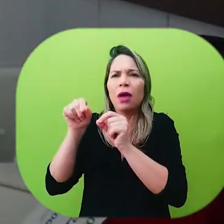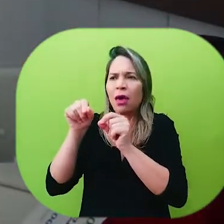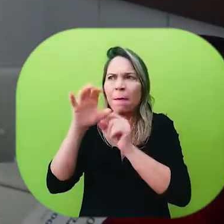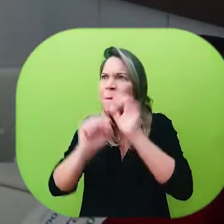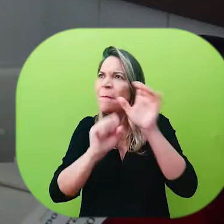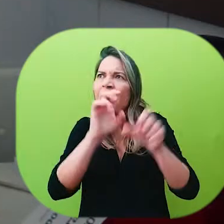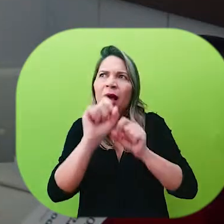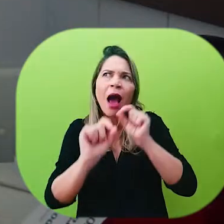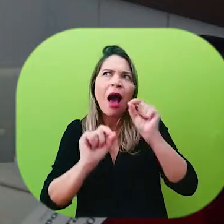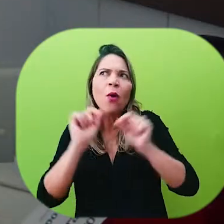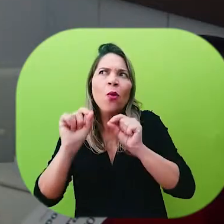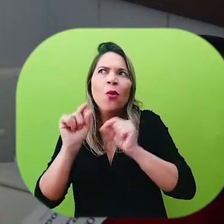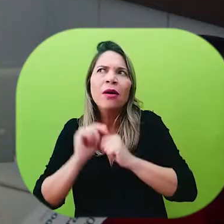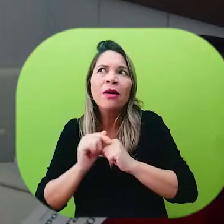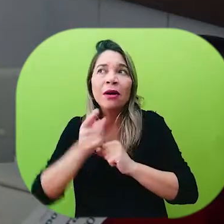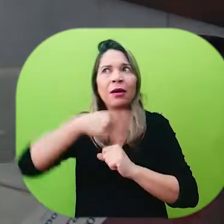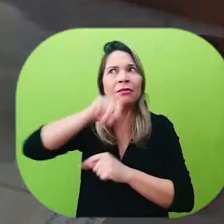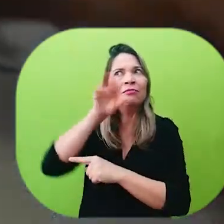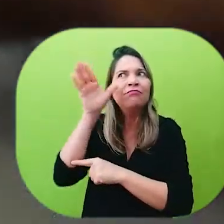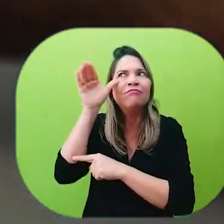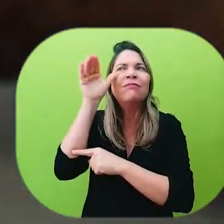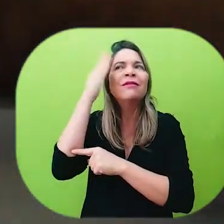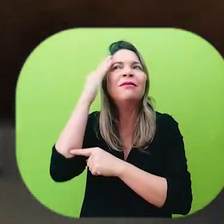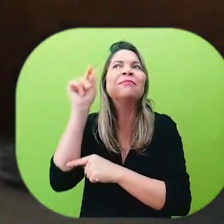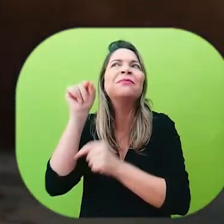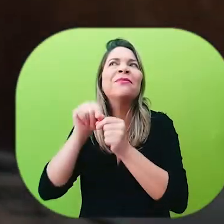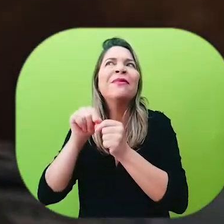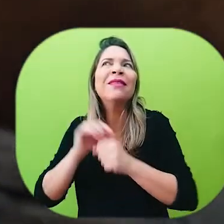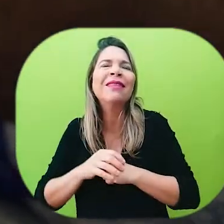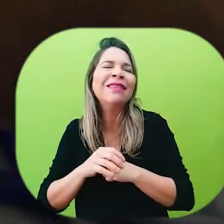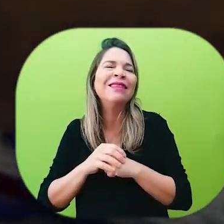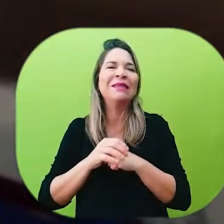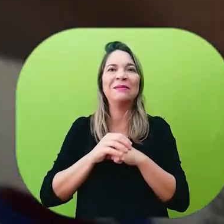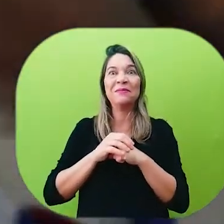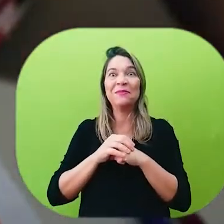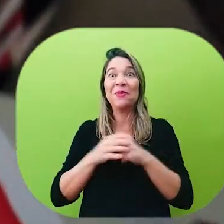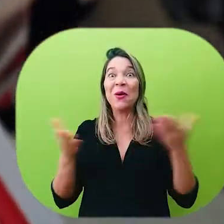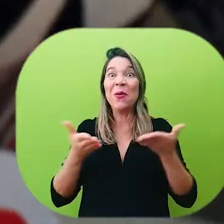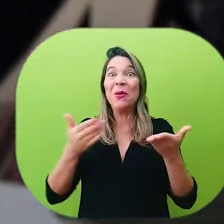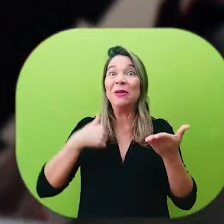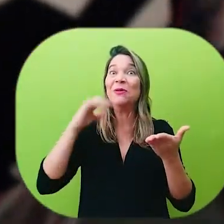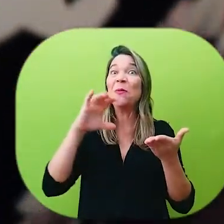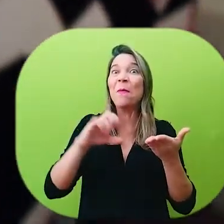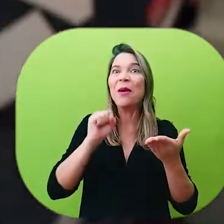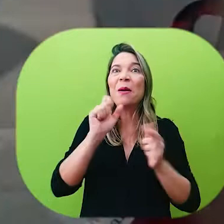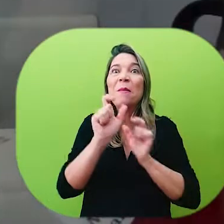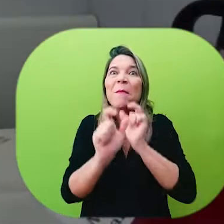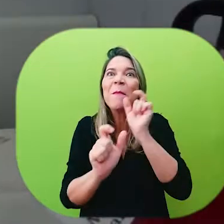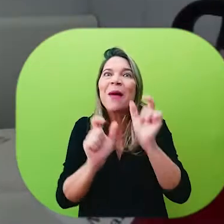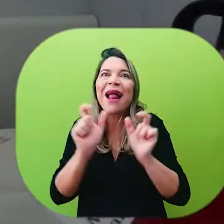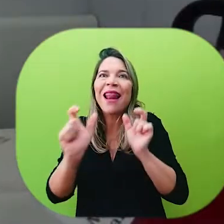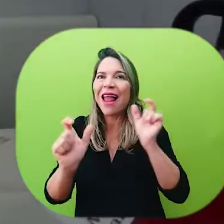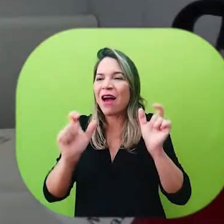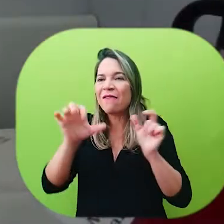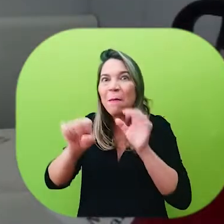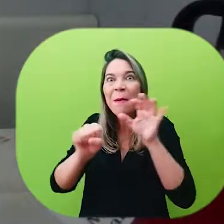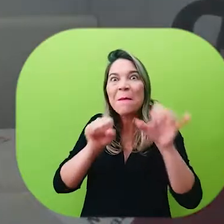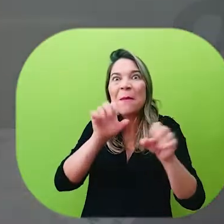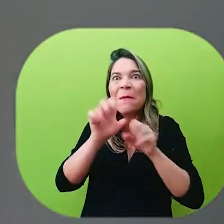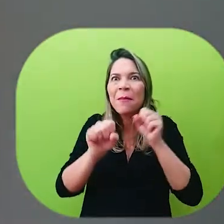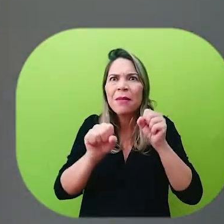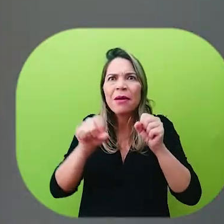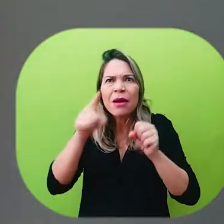Você me disse que ia fazer uma colheita hoje. Estamos muito curiosos. Lili, estou aqui fazendo uma colheita